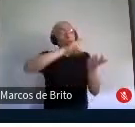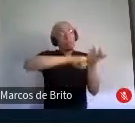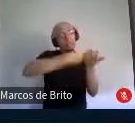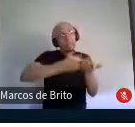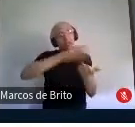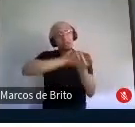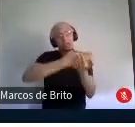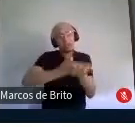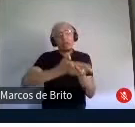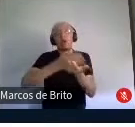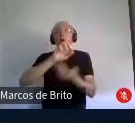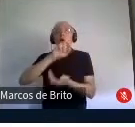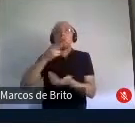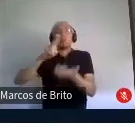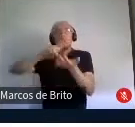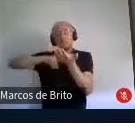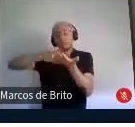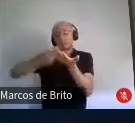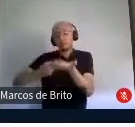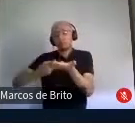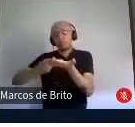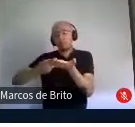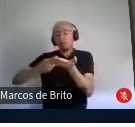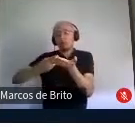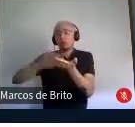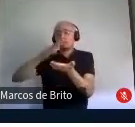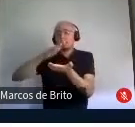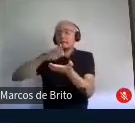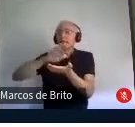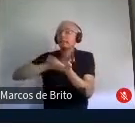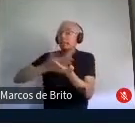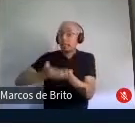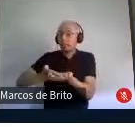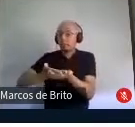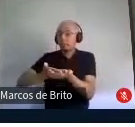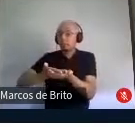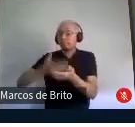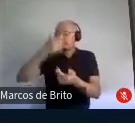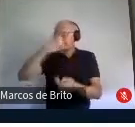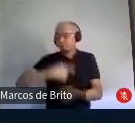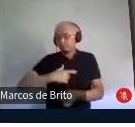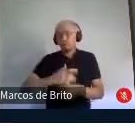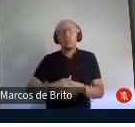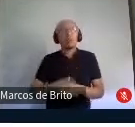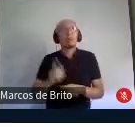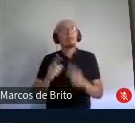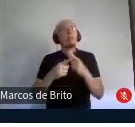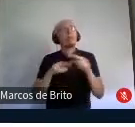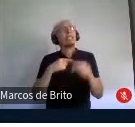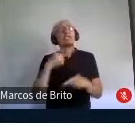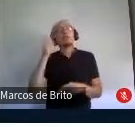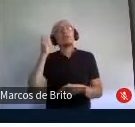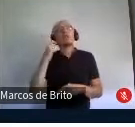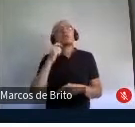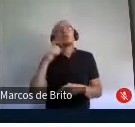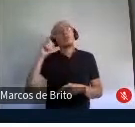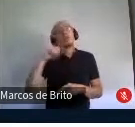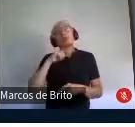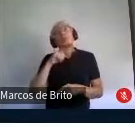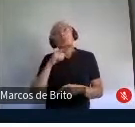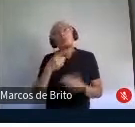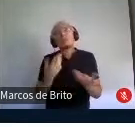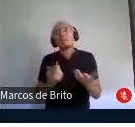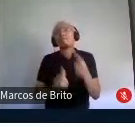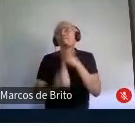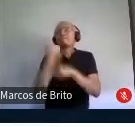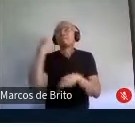ou tradutor e intérprete. E aqui a gente fica na dúvida, porque lá no segundo capítulo, a gente viu que tradução e interpretação